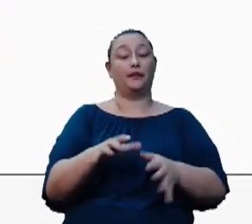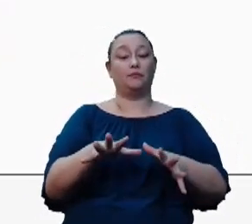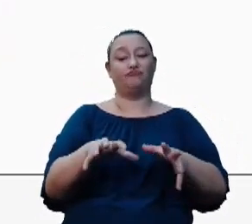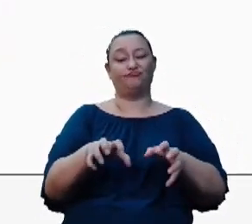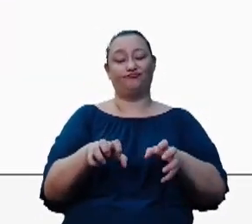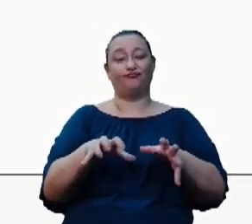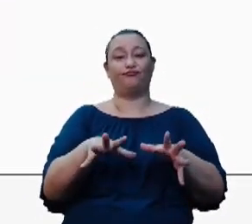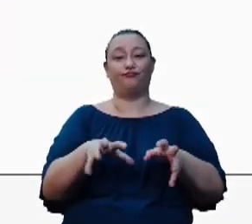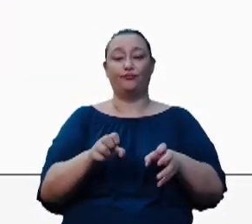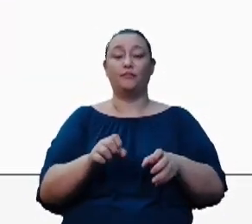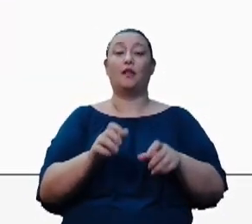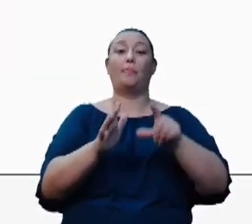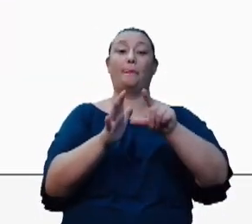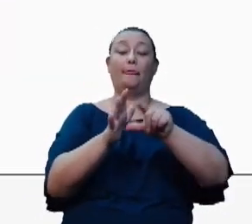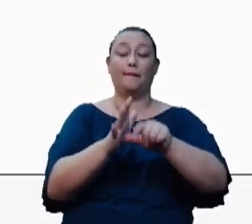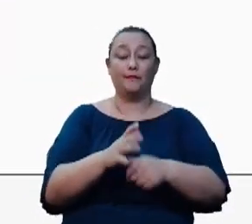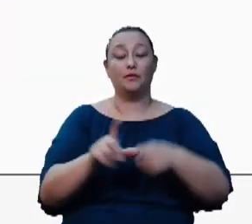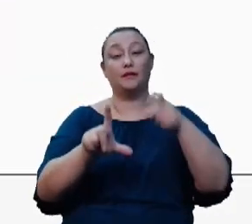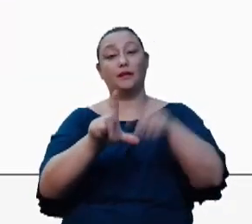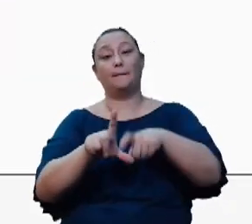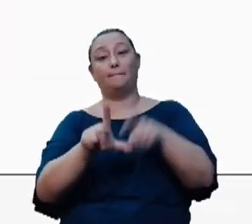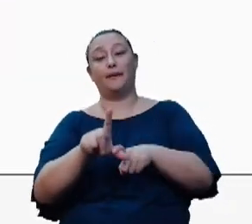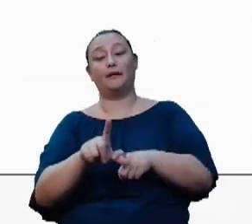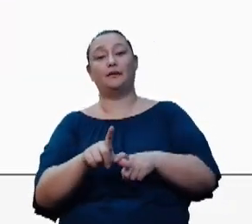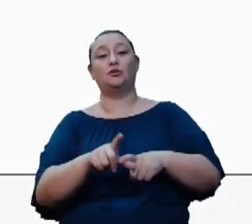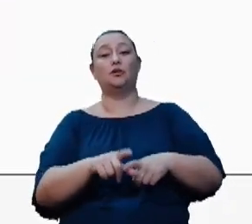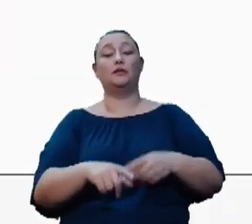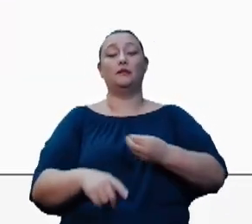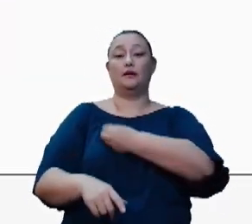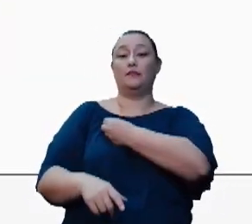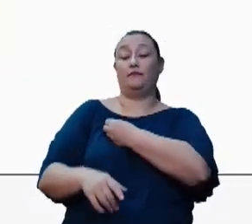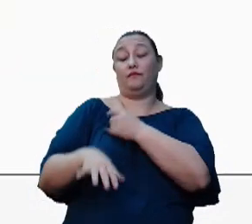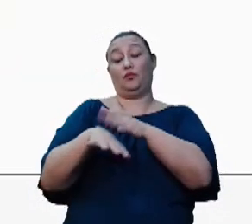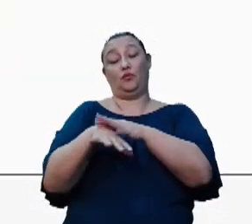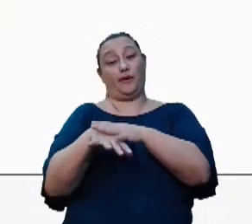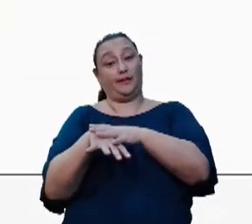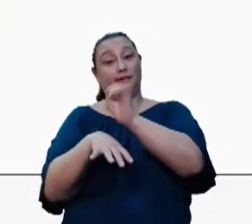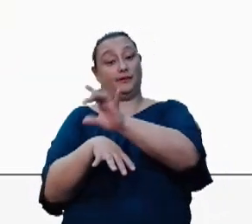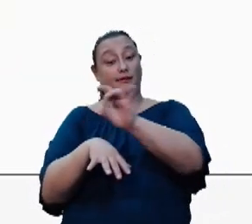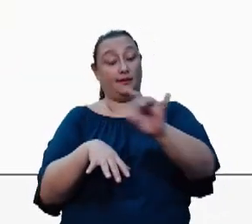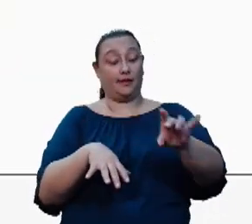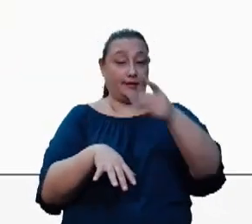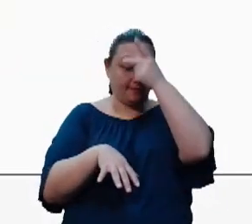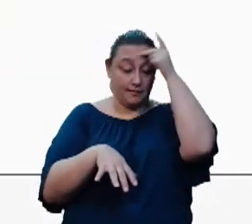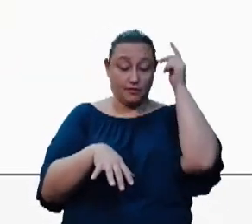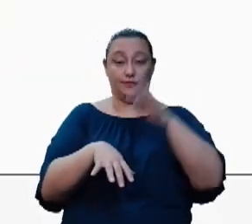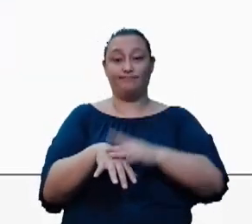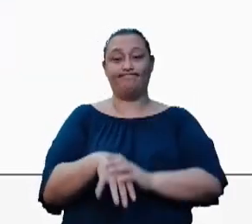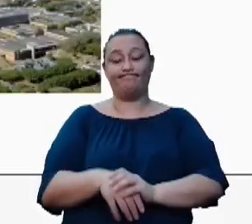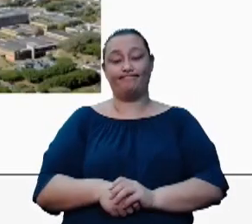mobilidade, a qual dependia do curso individual da doença em cada paciente.